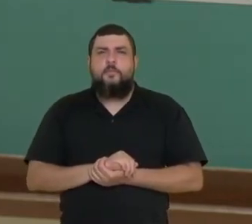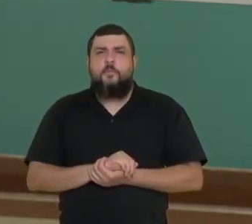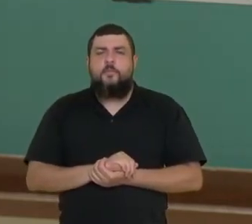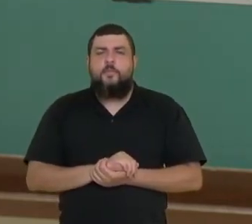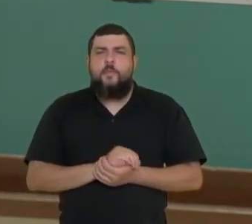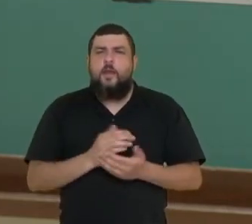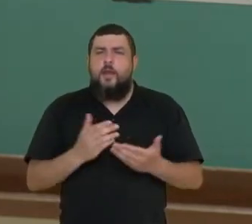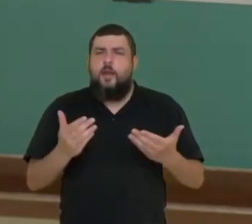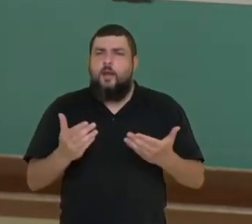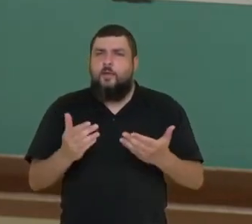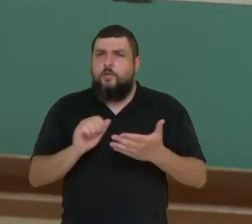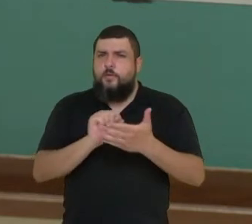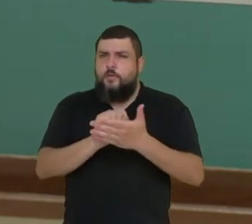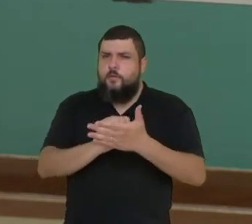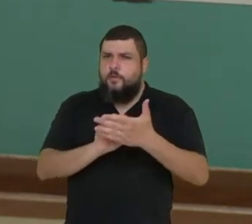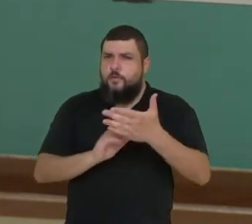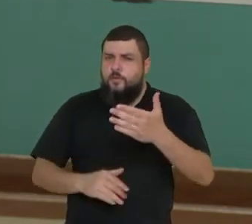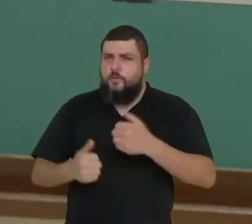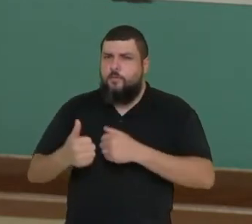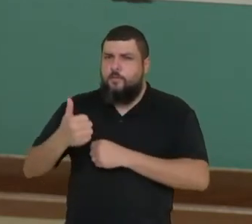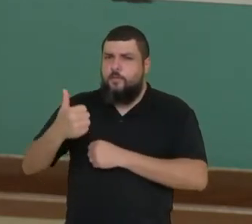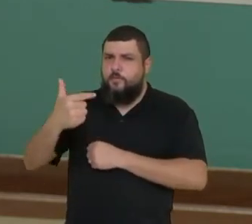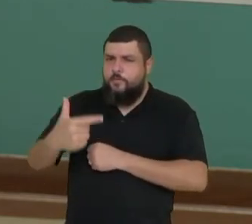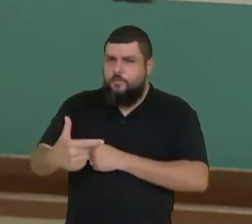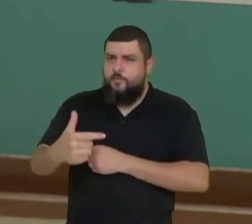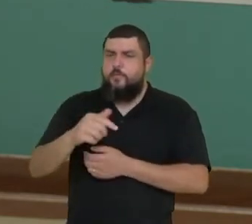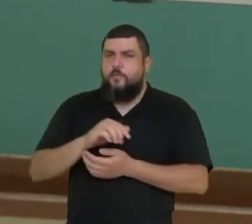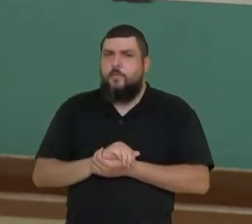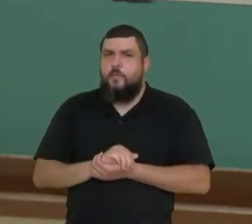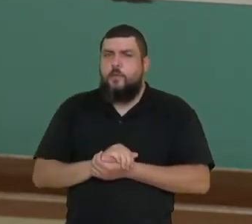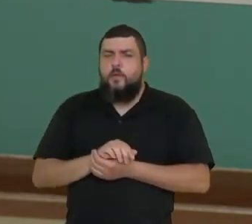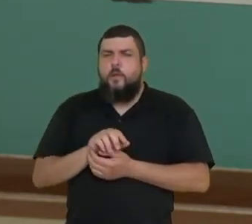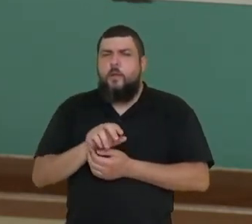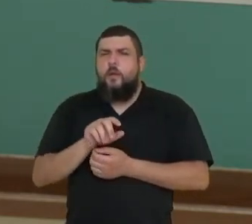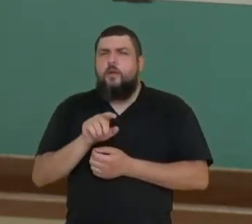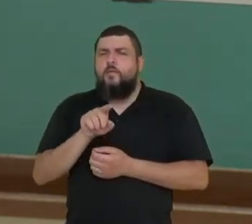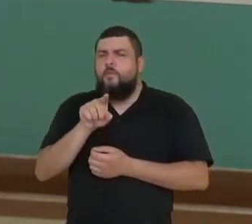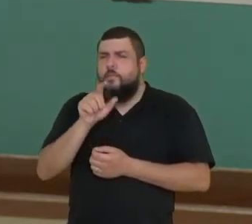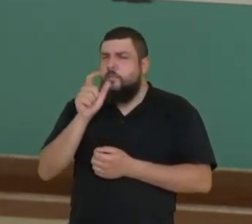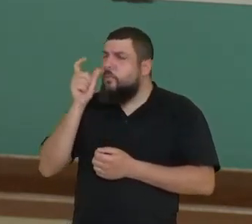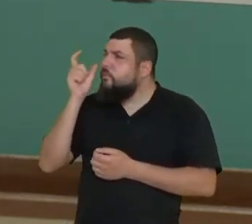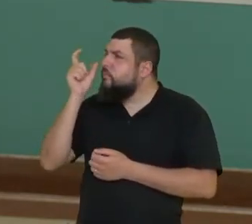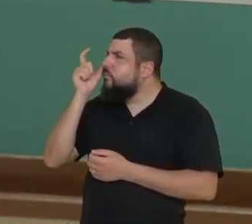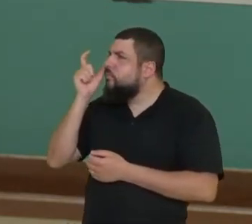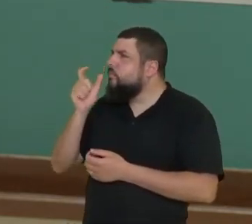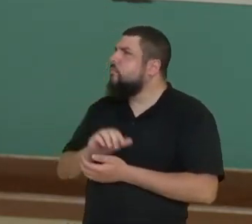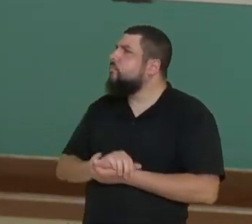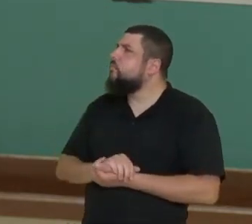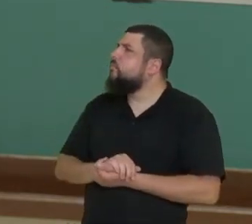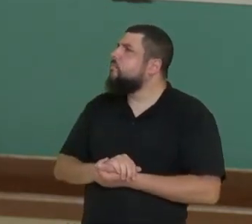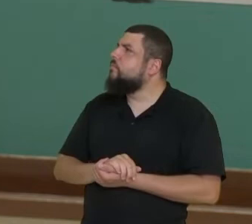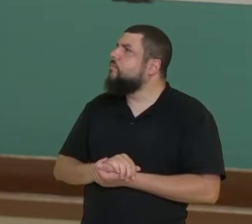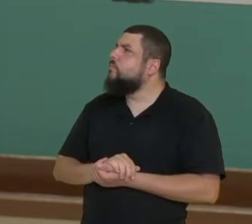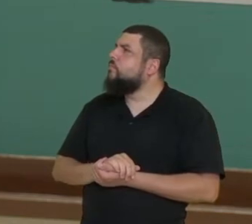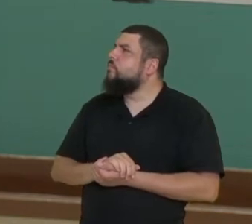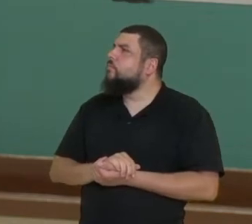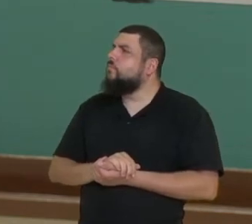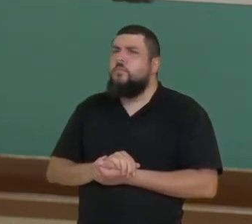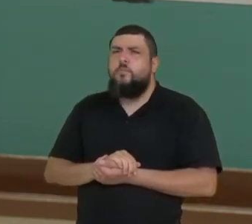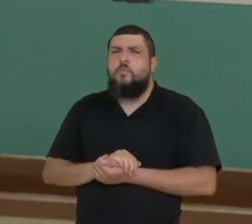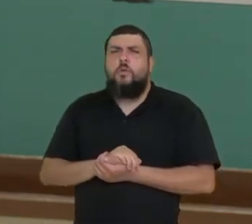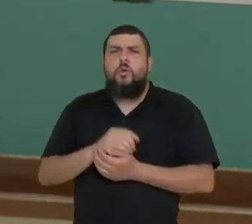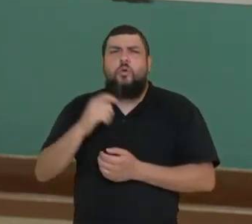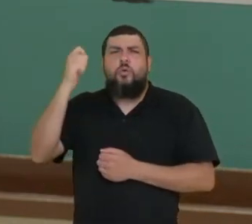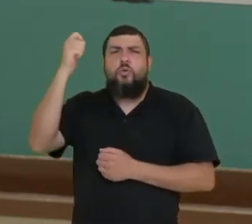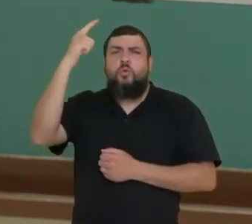de atividades com vocês, certo? Eu quero que vocês olhem essa parte aqui. Como o Sol vai morrer?